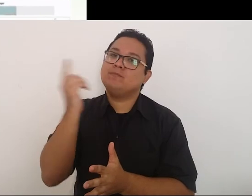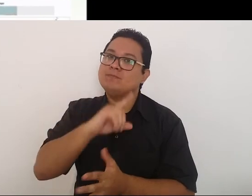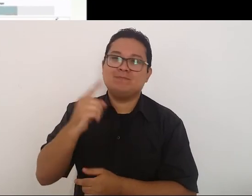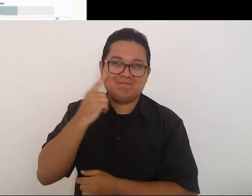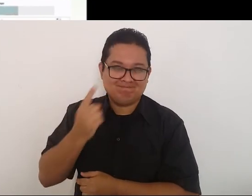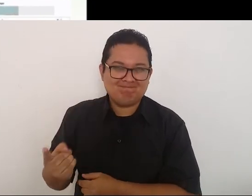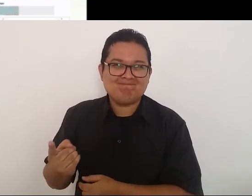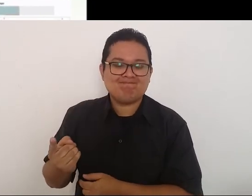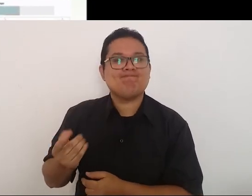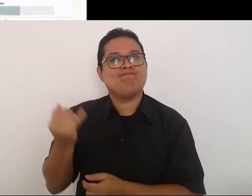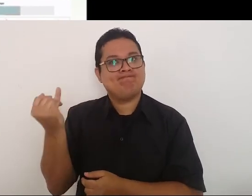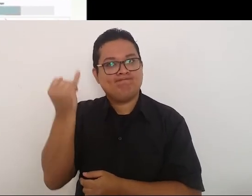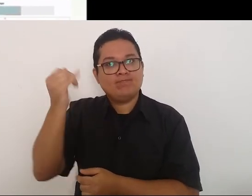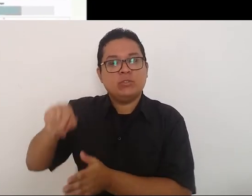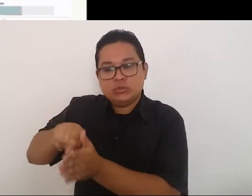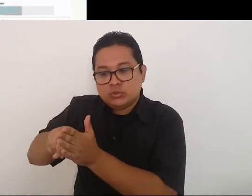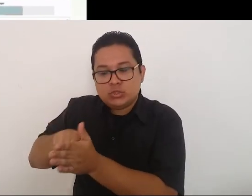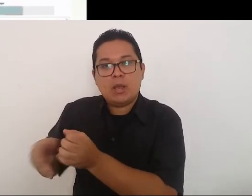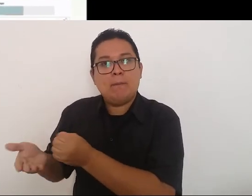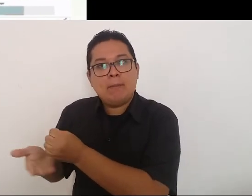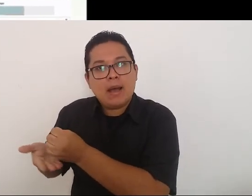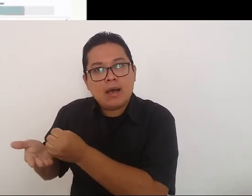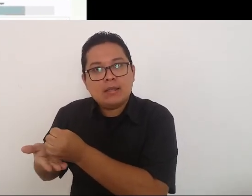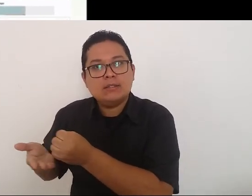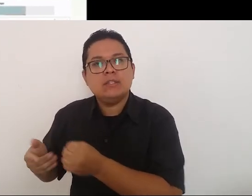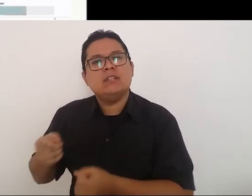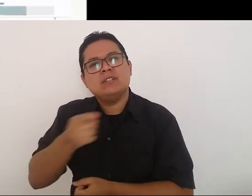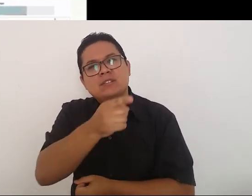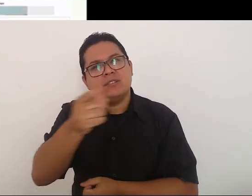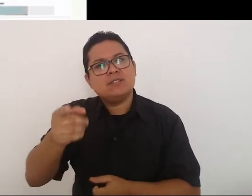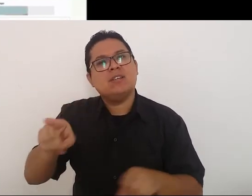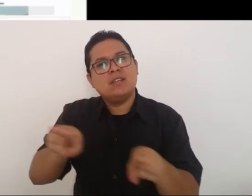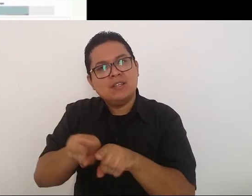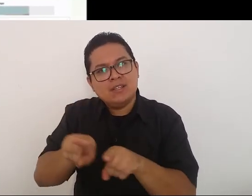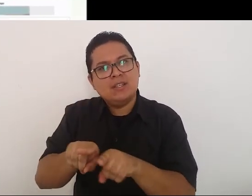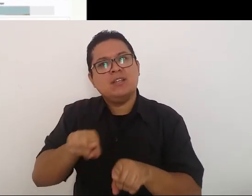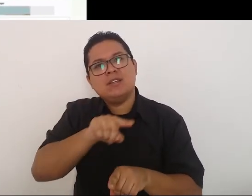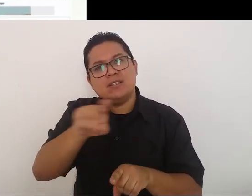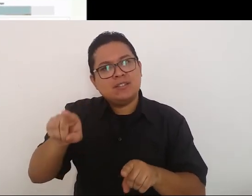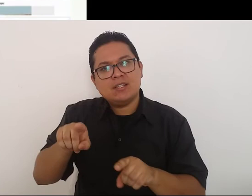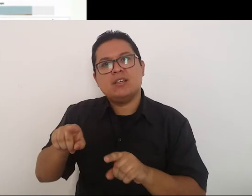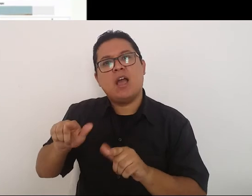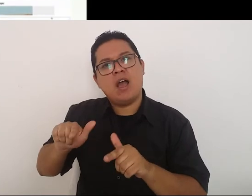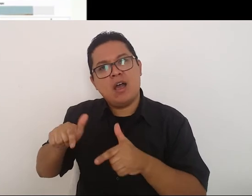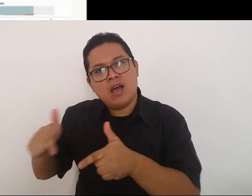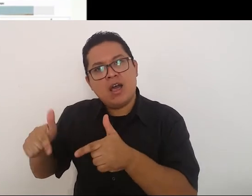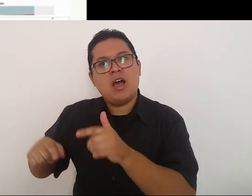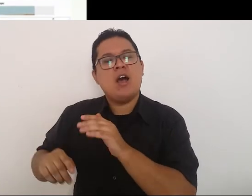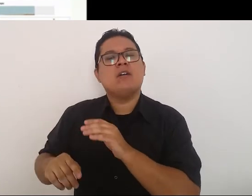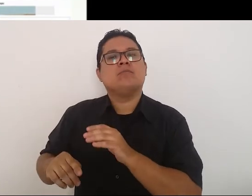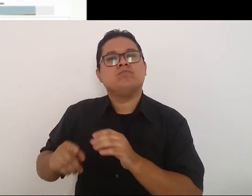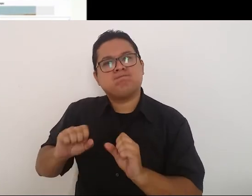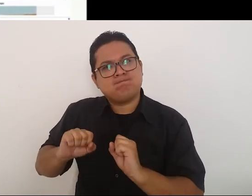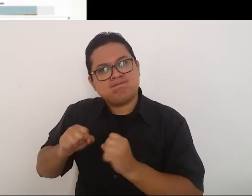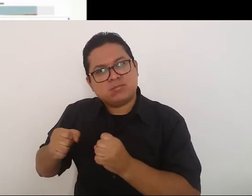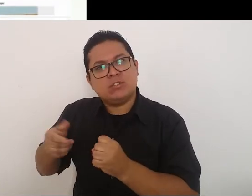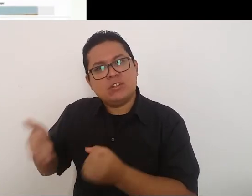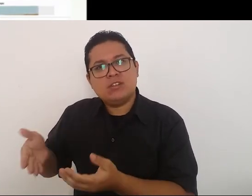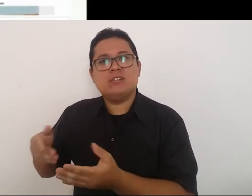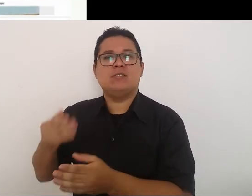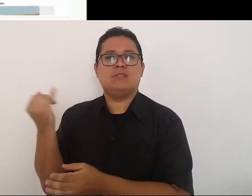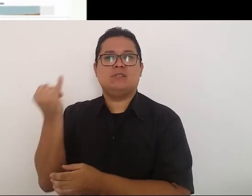estava lá. Tá entendendo isso? Então, defendam a ciência. E a ciência é o que a gente tem